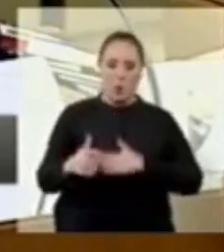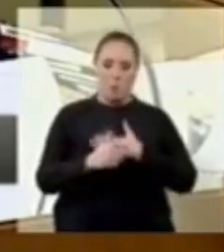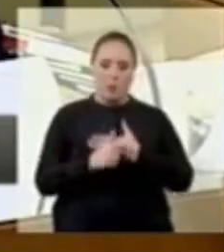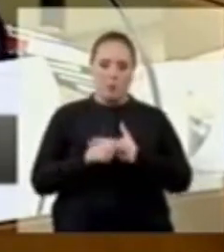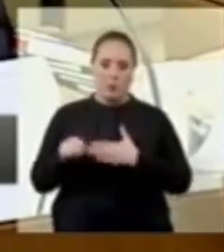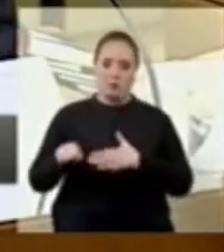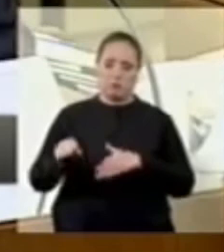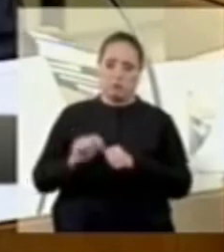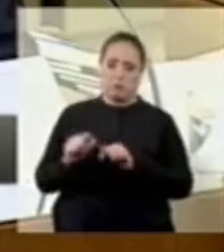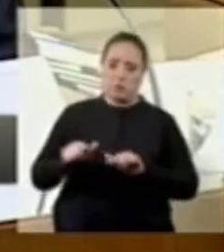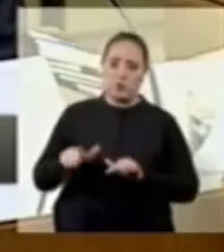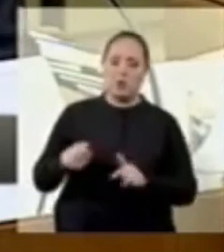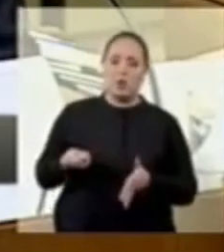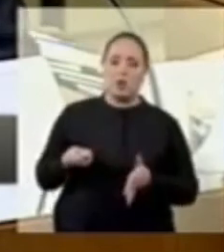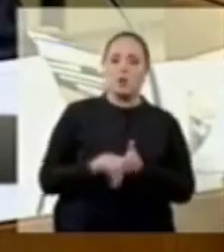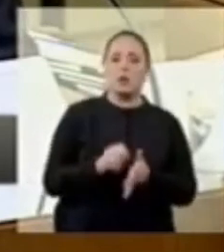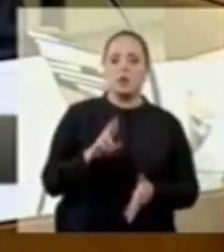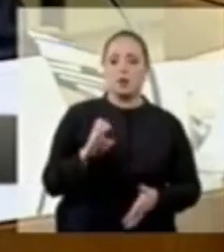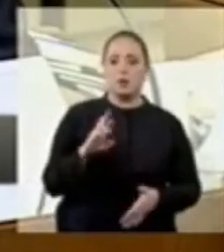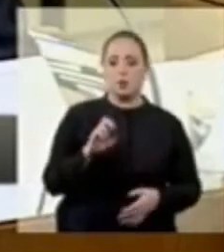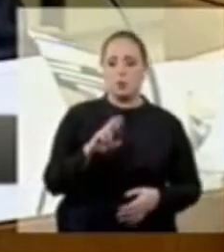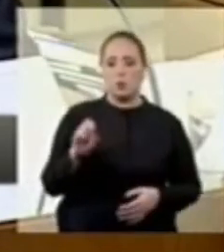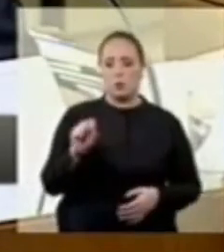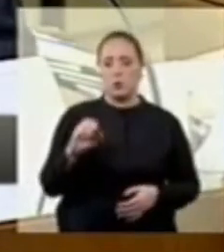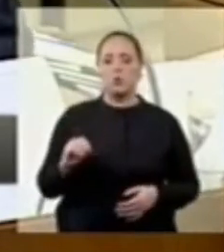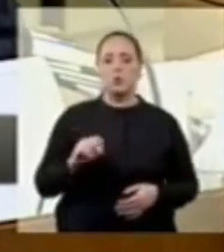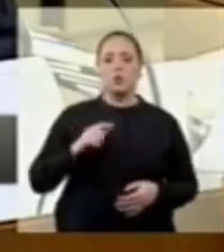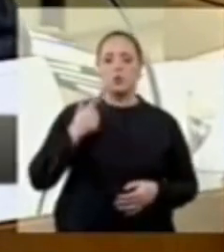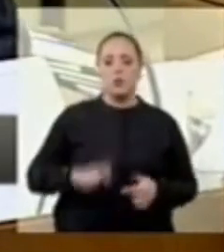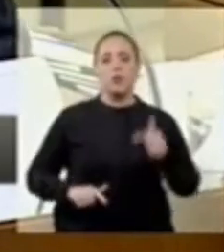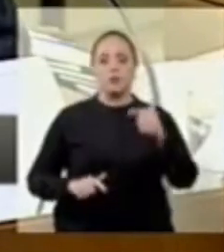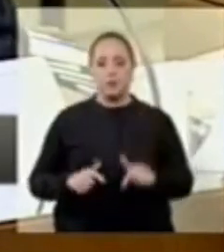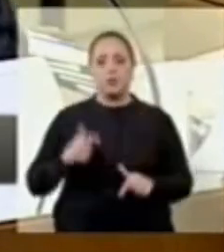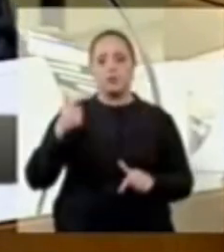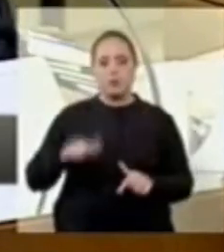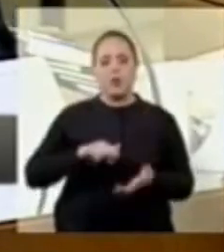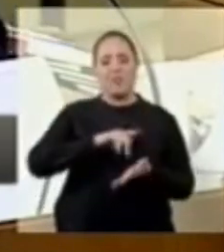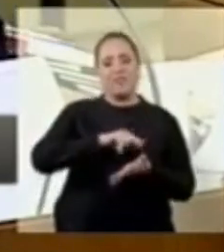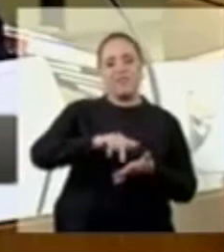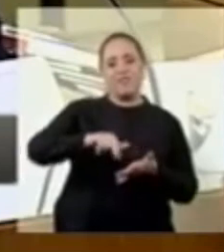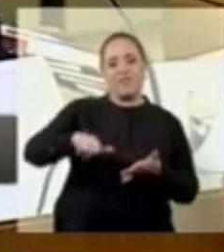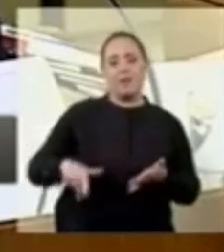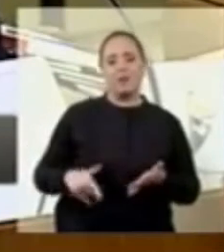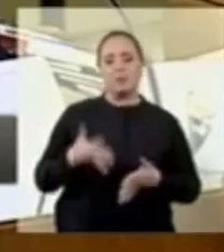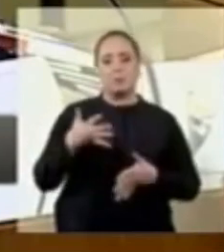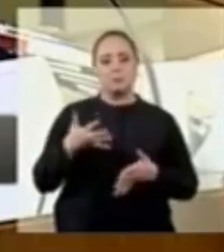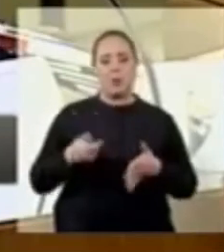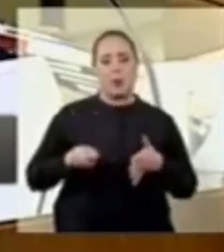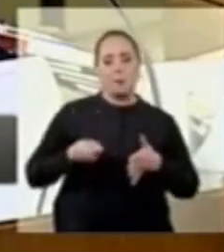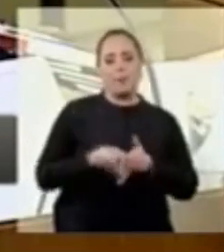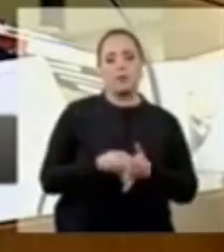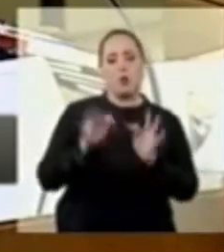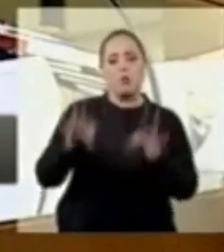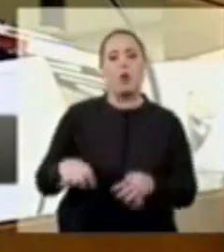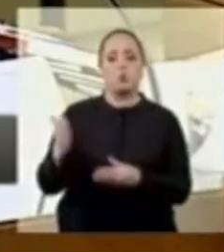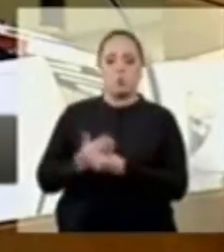de interpor recurso em cabível atrás de recurso é incabível para impedir a conclusão do